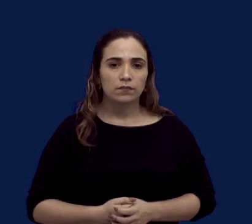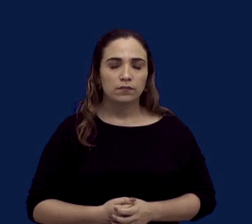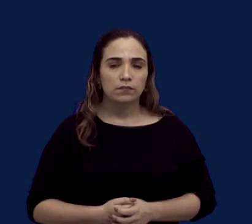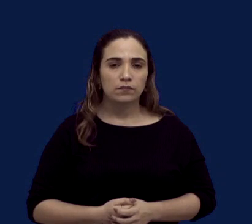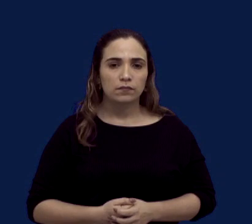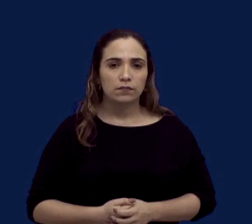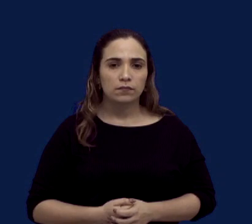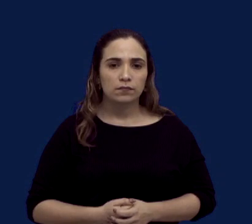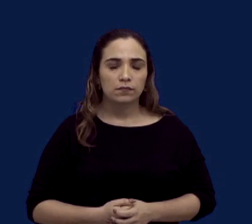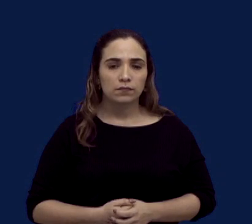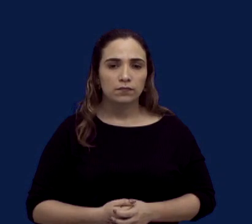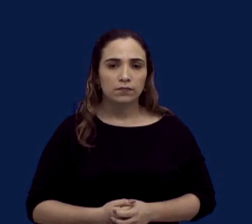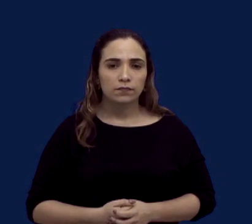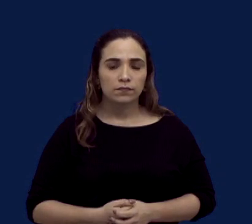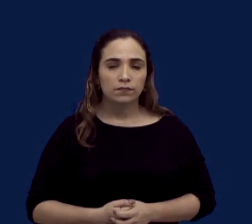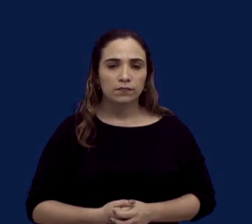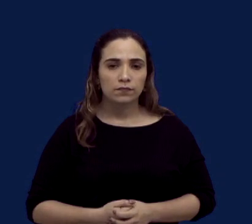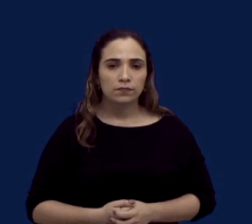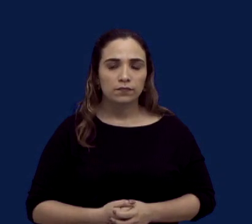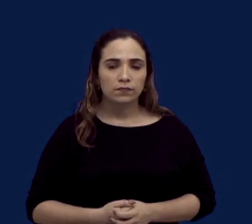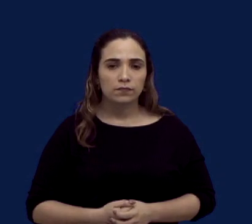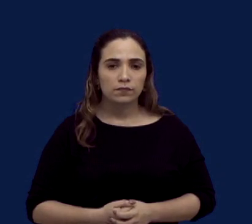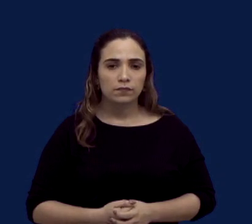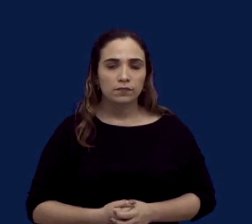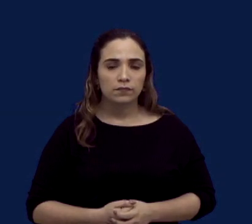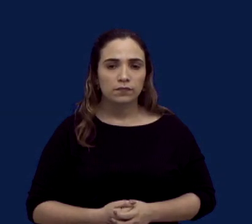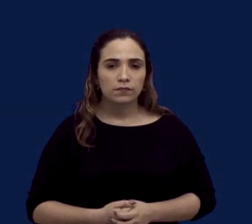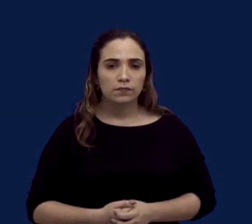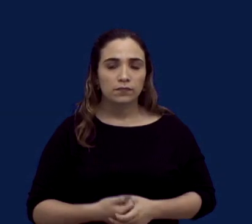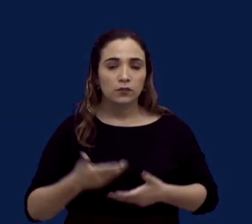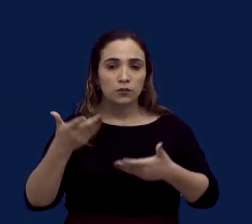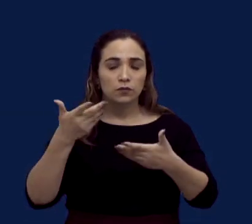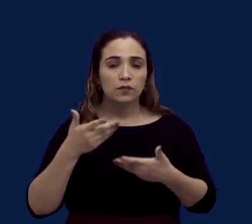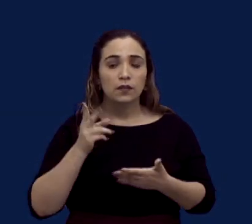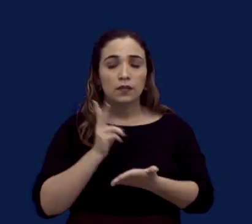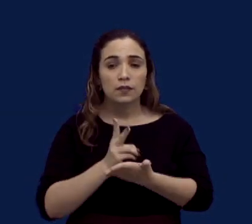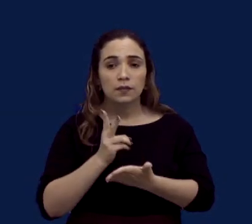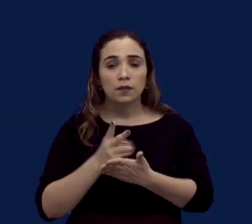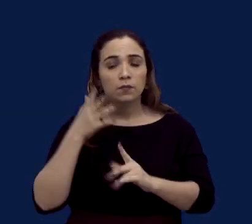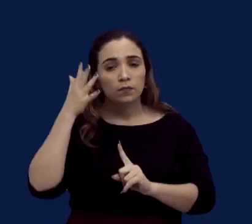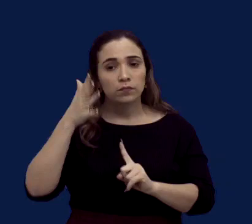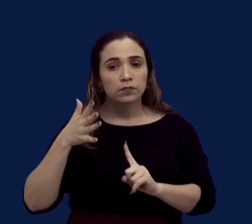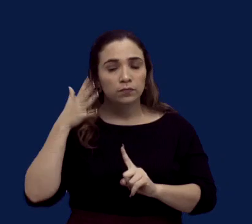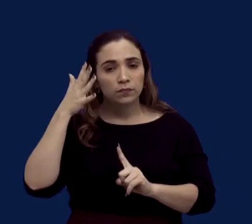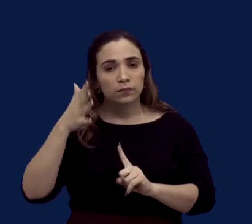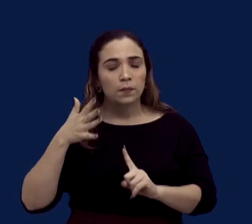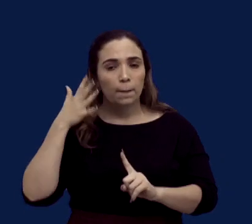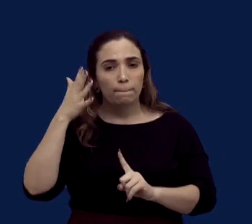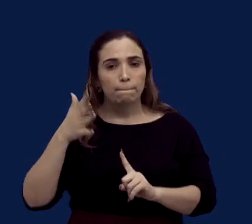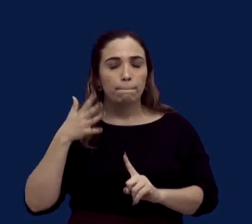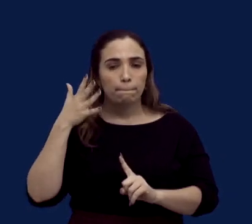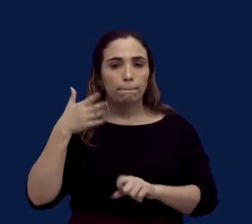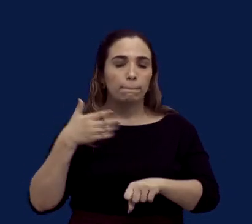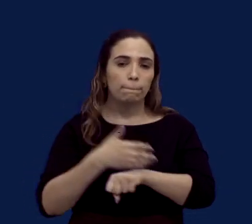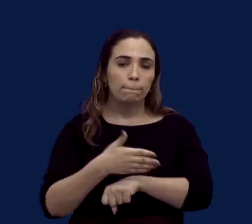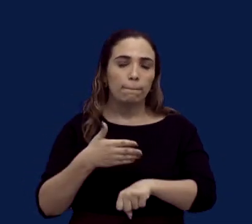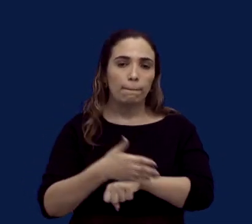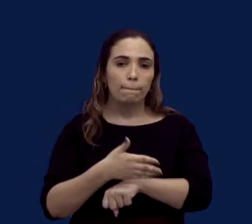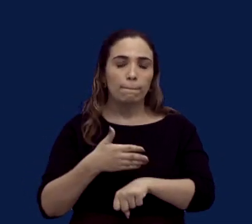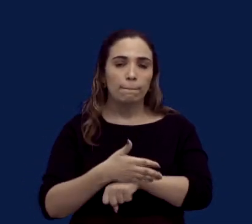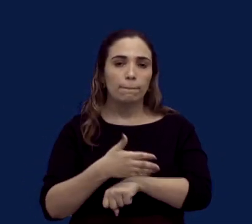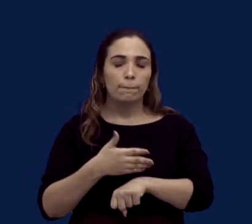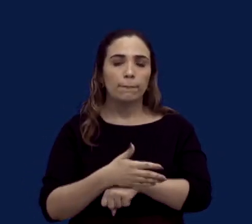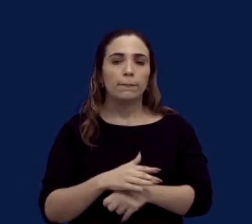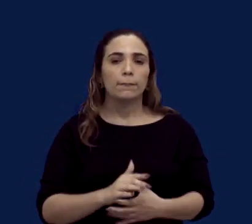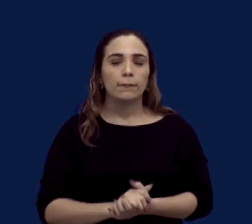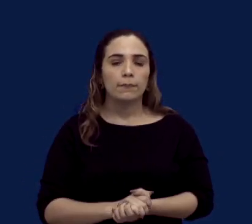grande oportunidade, sem dúvida. E, pessoal, convidar sempre para participarem do nosso ciclo de palestras online,